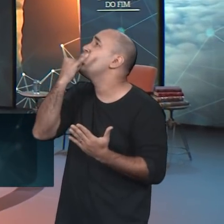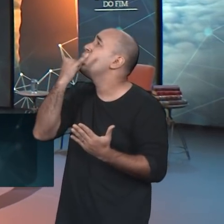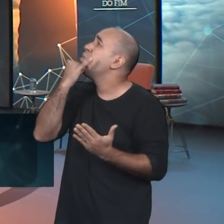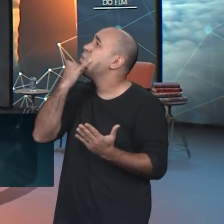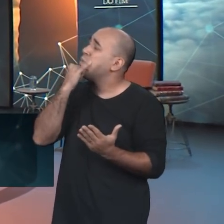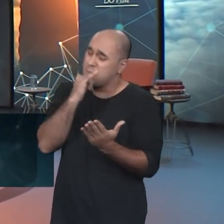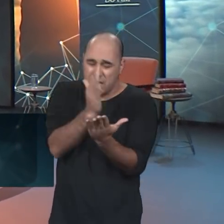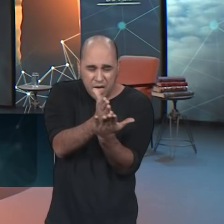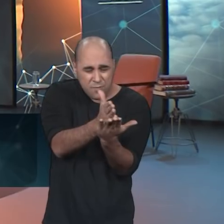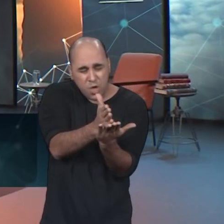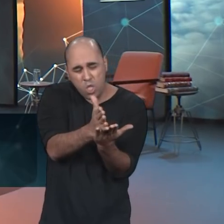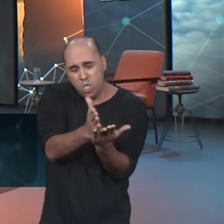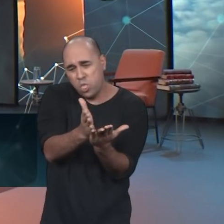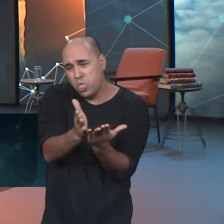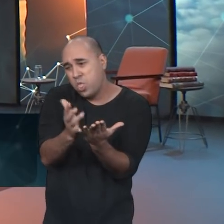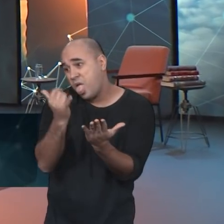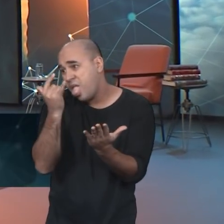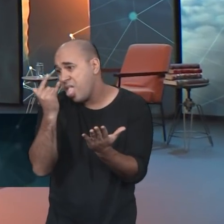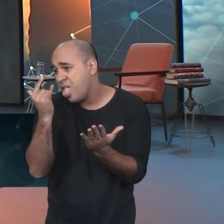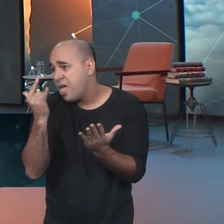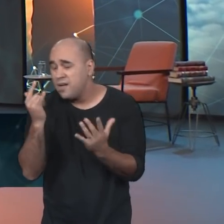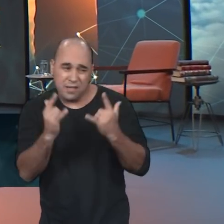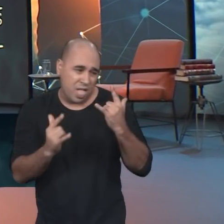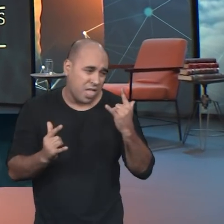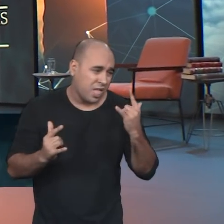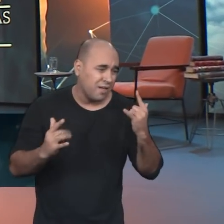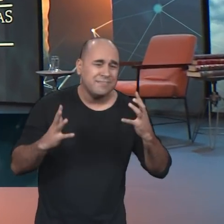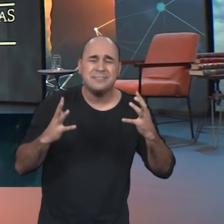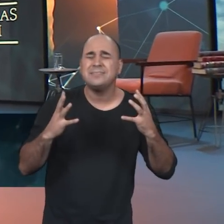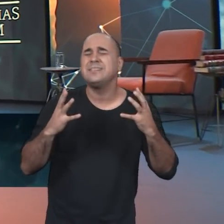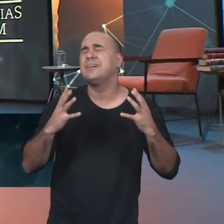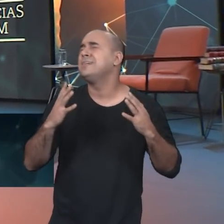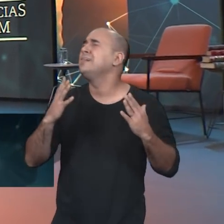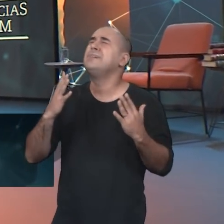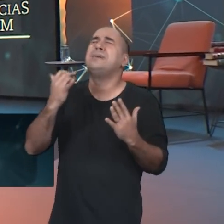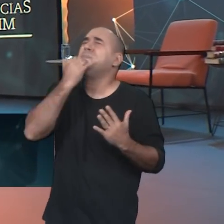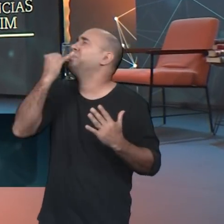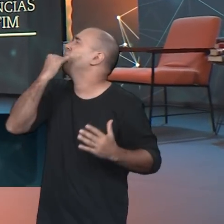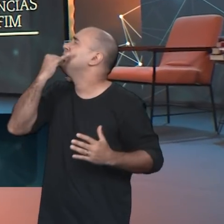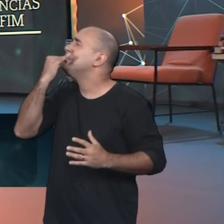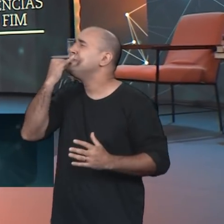Salva-me, Senhor Jesus.